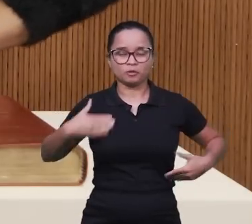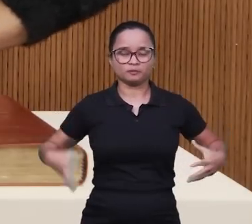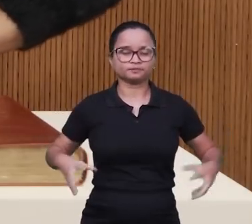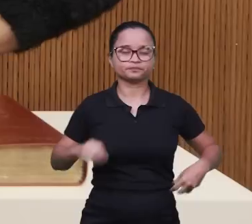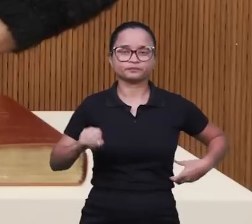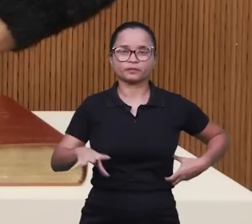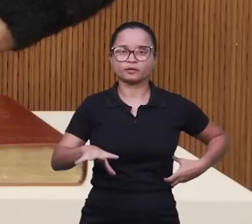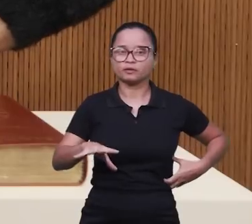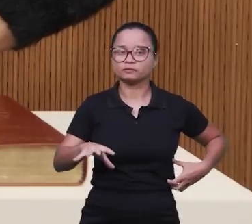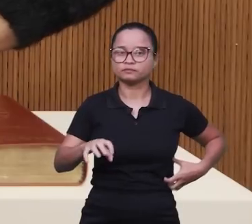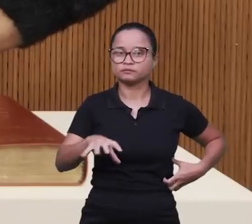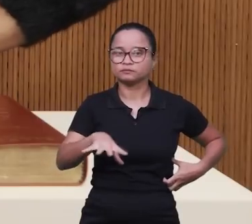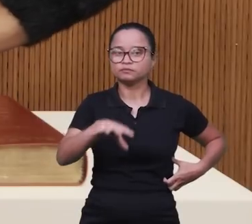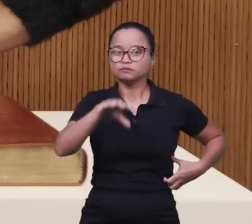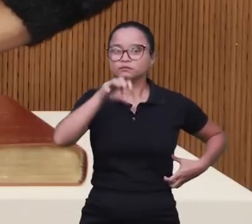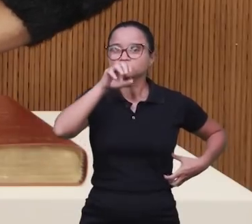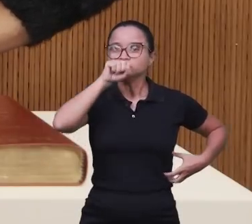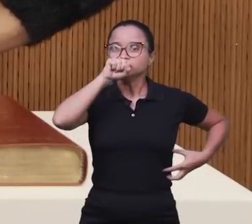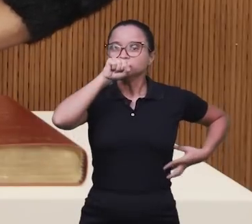fisiológico. Inspirou,